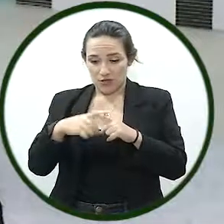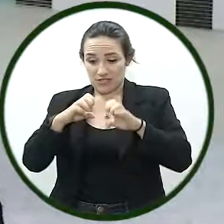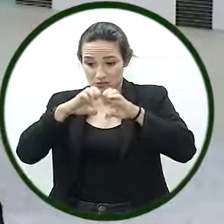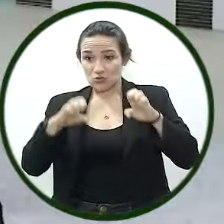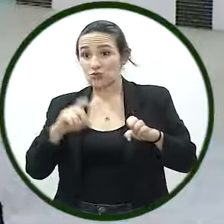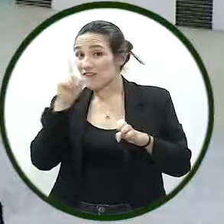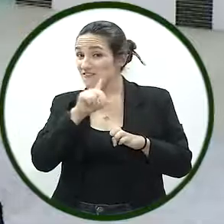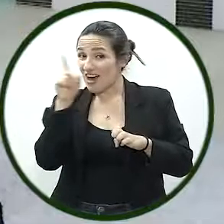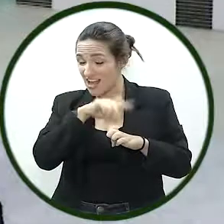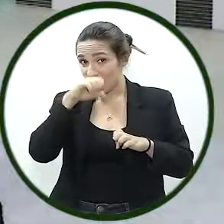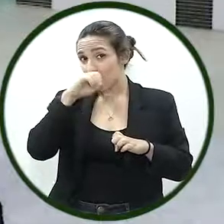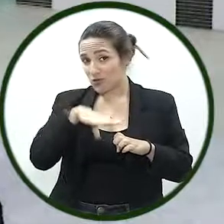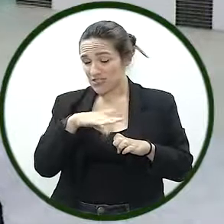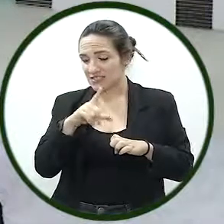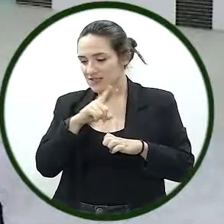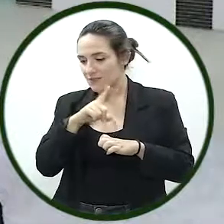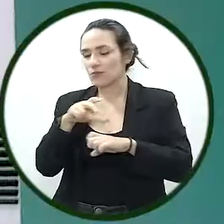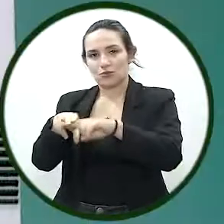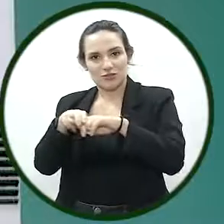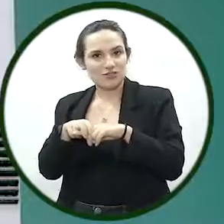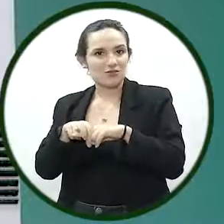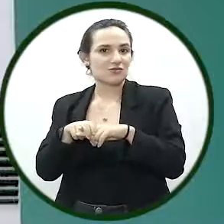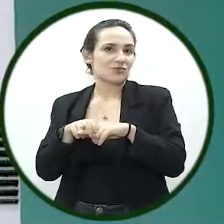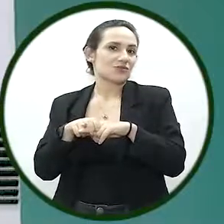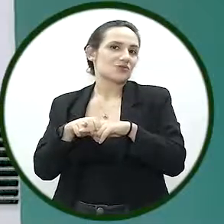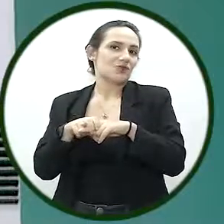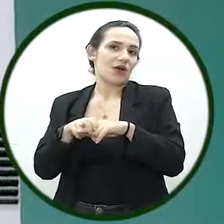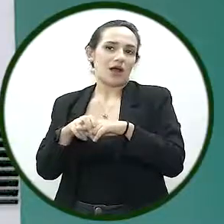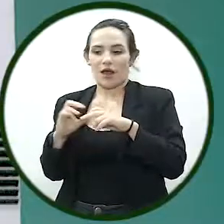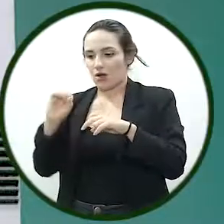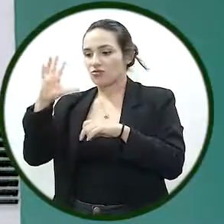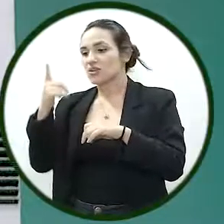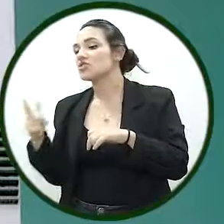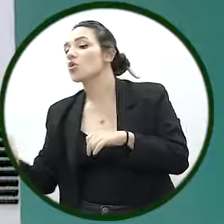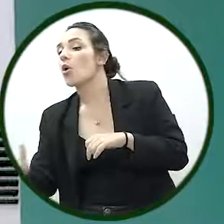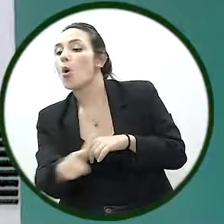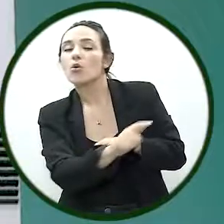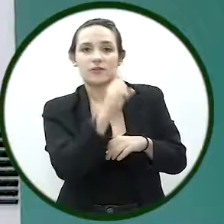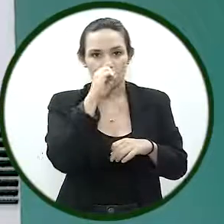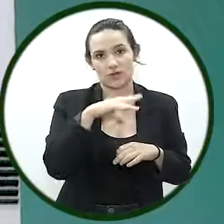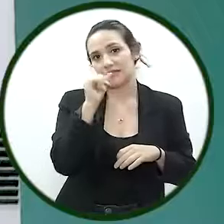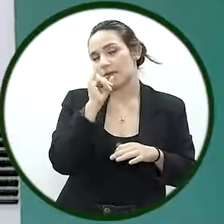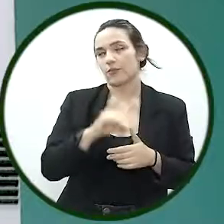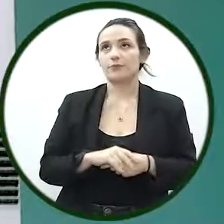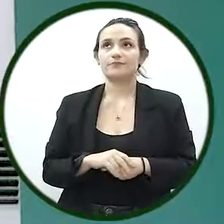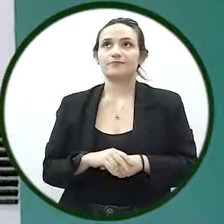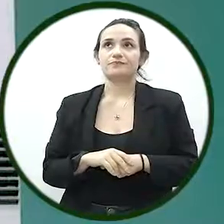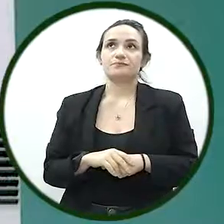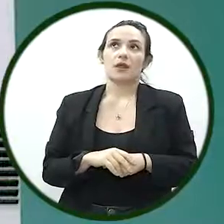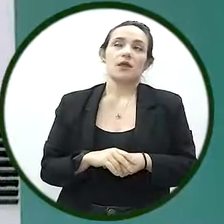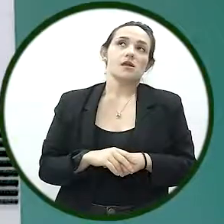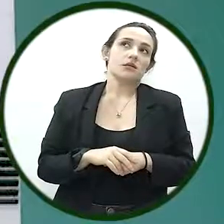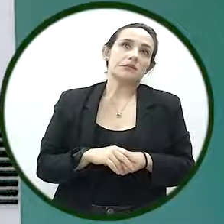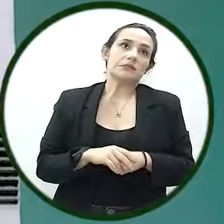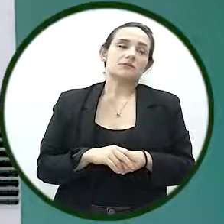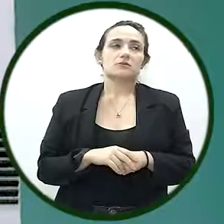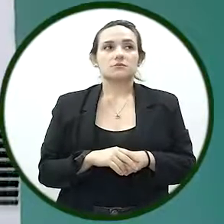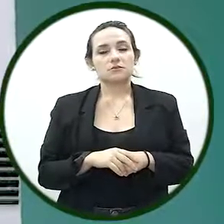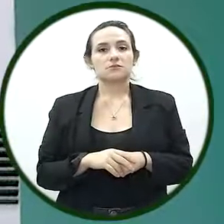institucionalização da violência, por exemplo, quando eu digo, é quando existe, por exemplo,